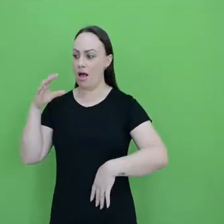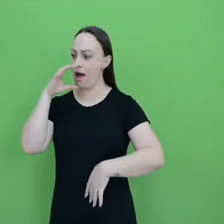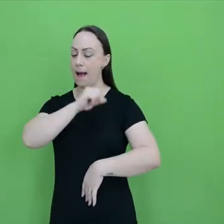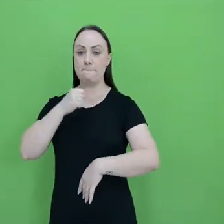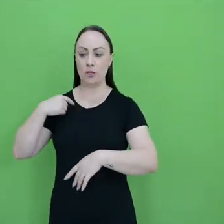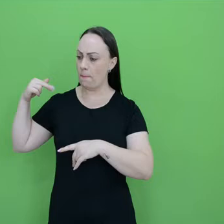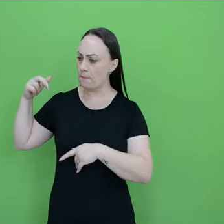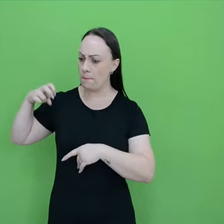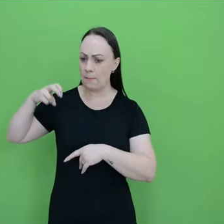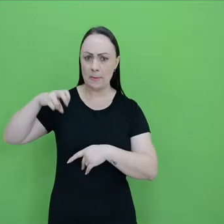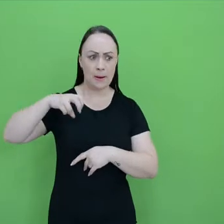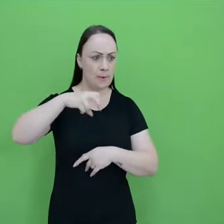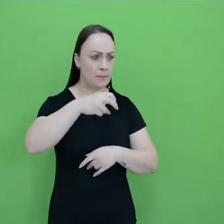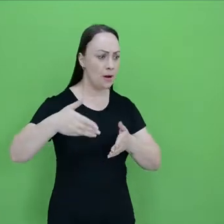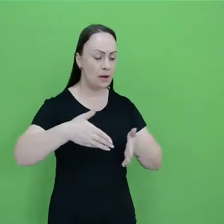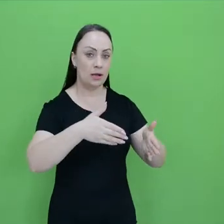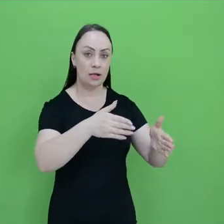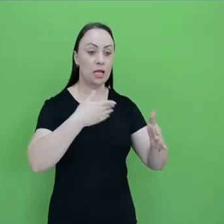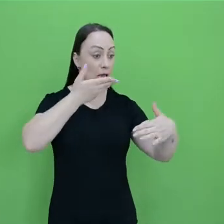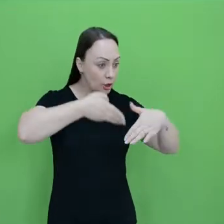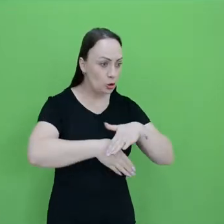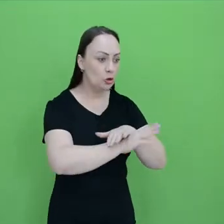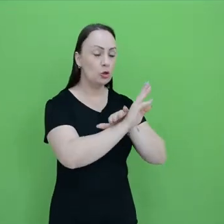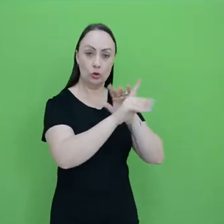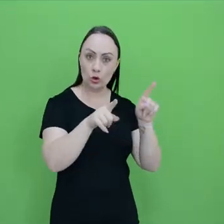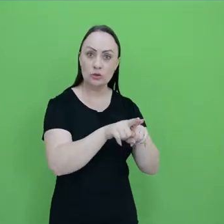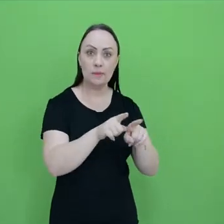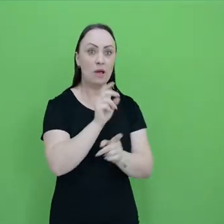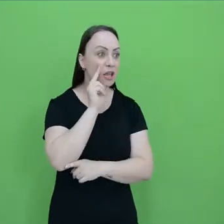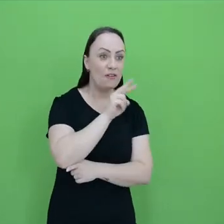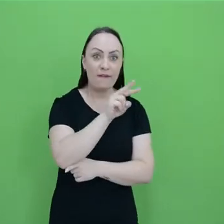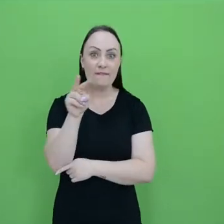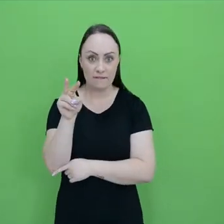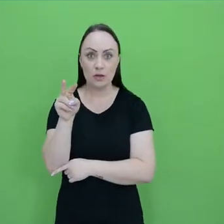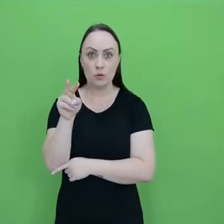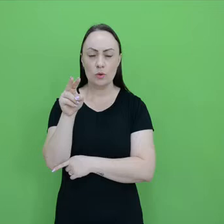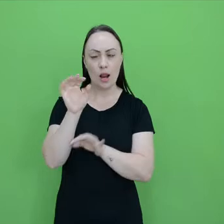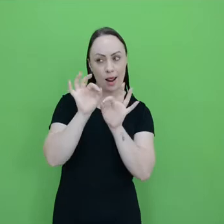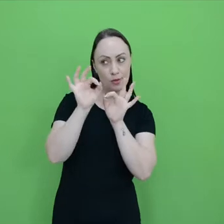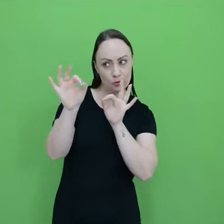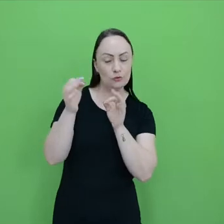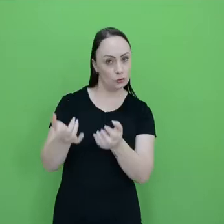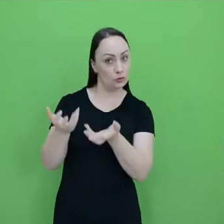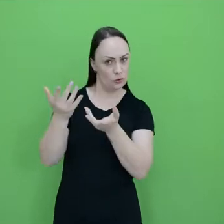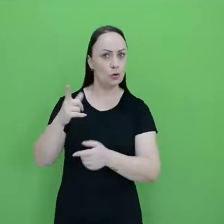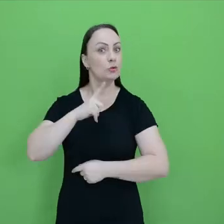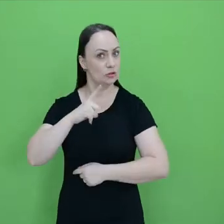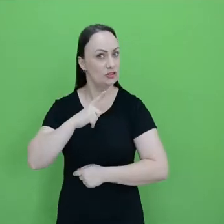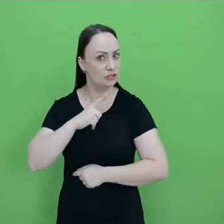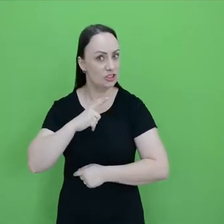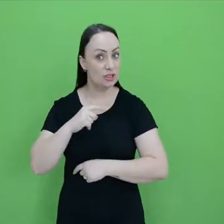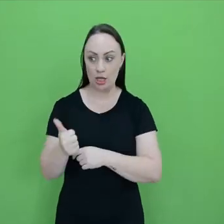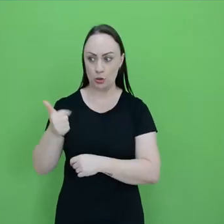pronto, saiu na direção da caverna. Entrou e viu, lá no fundo,